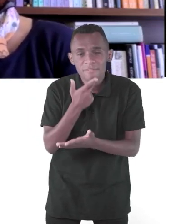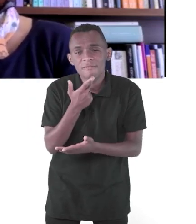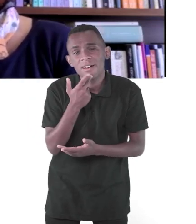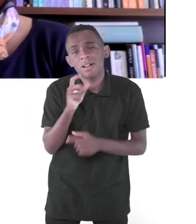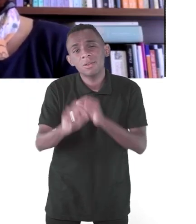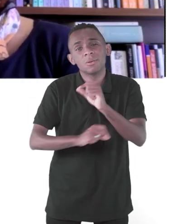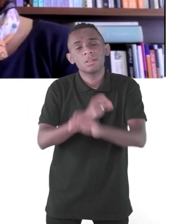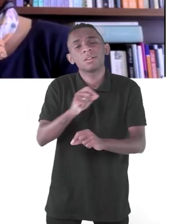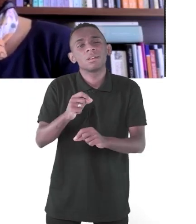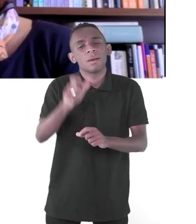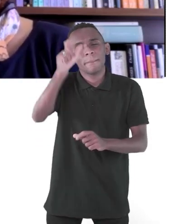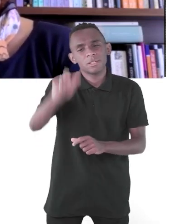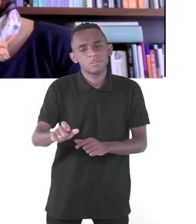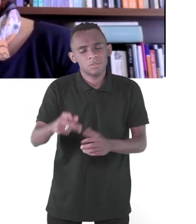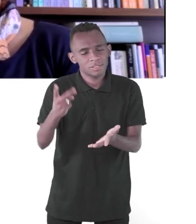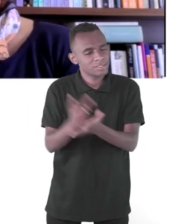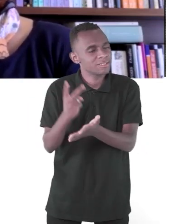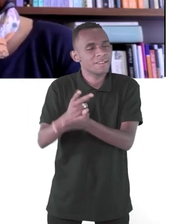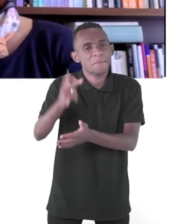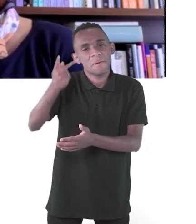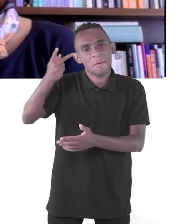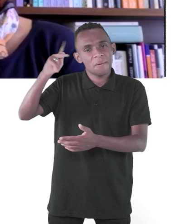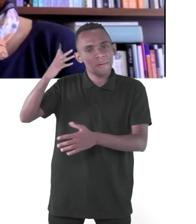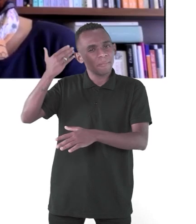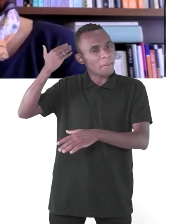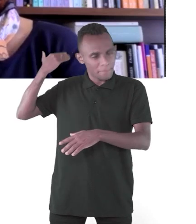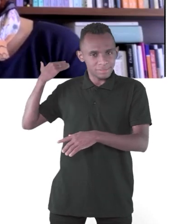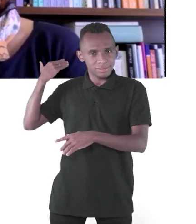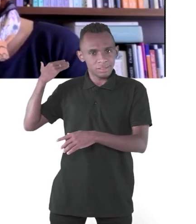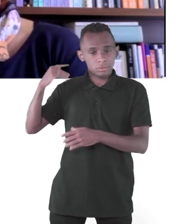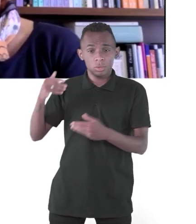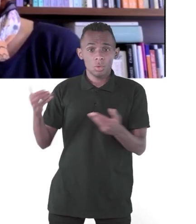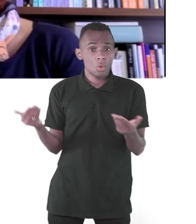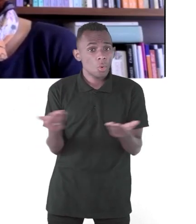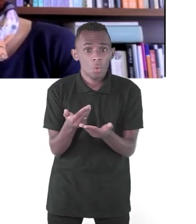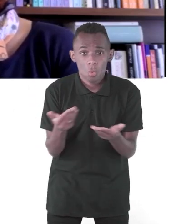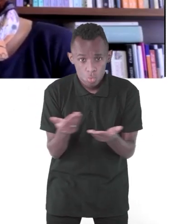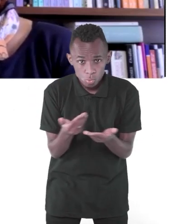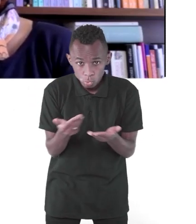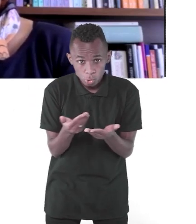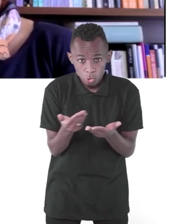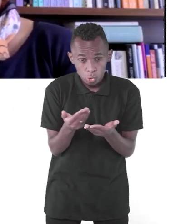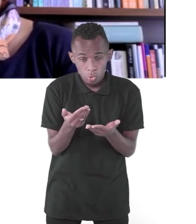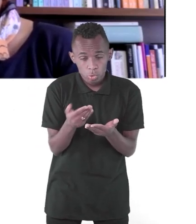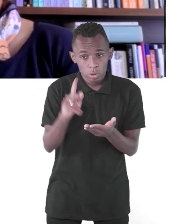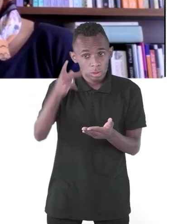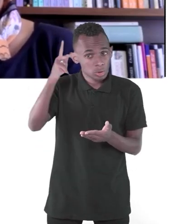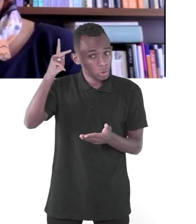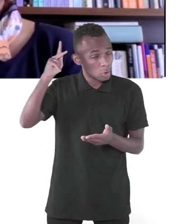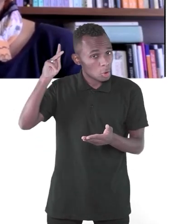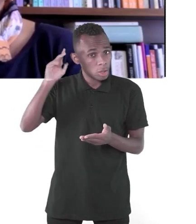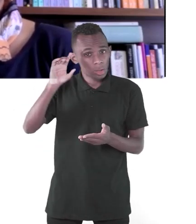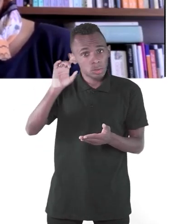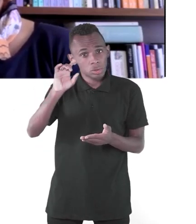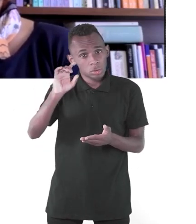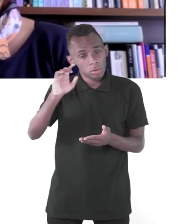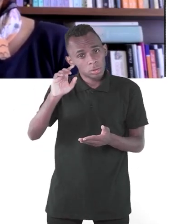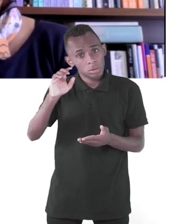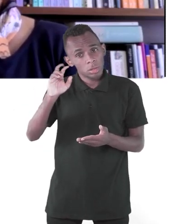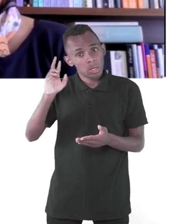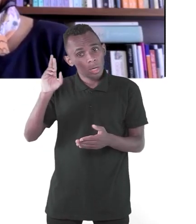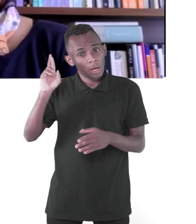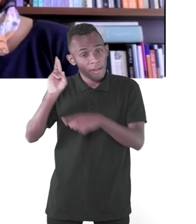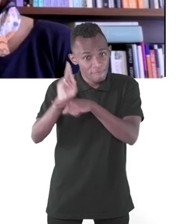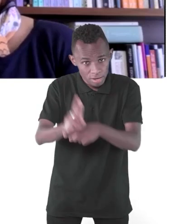Lilia Schwartz tem essa frase na boca da língua, na ponta da língua, né? Hoje mais não. Hoje a história serve de referência para